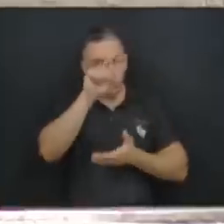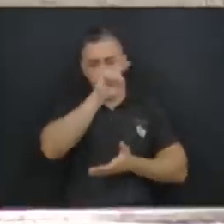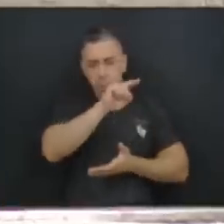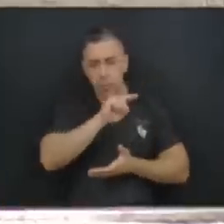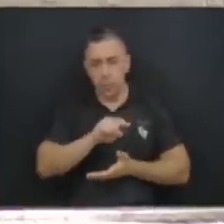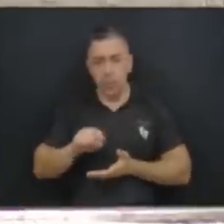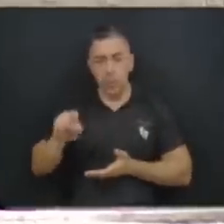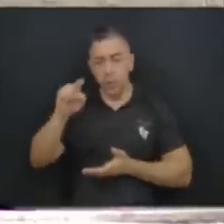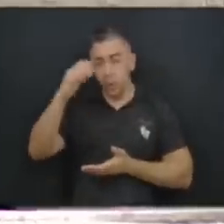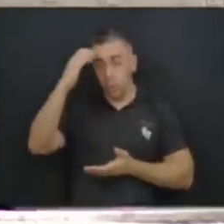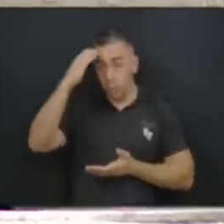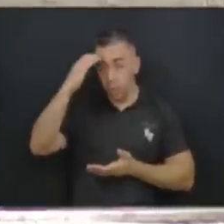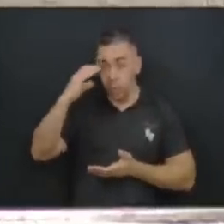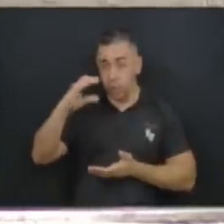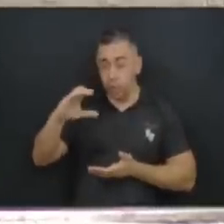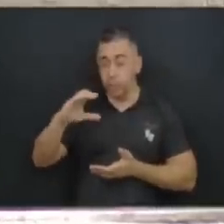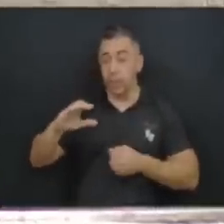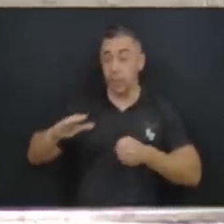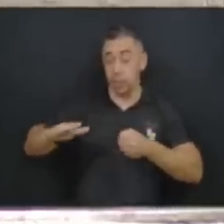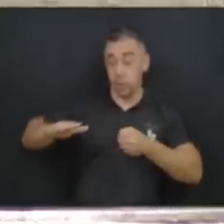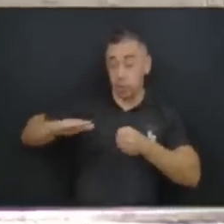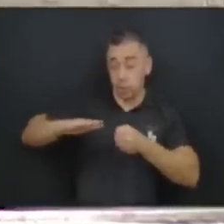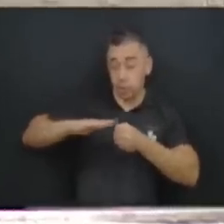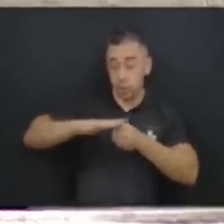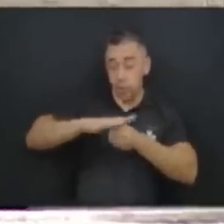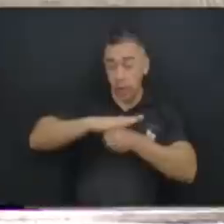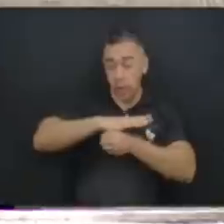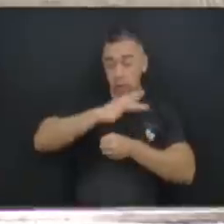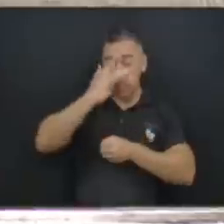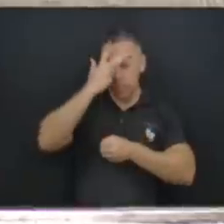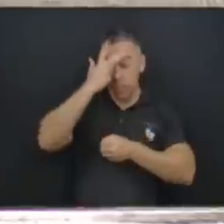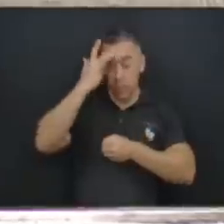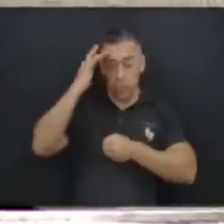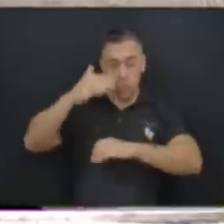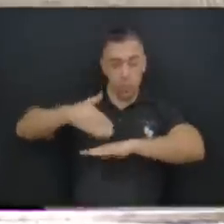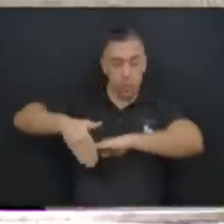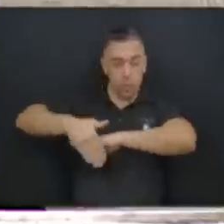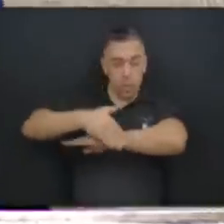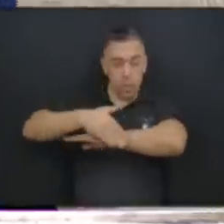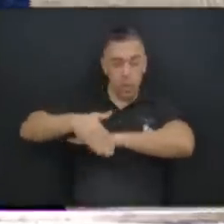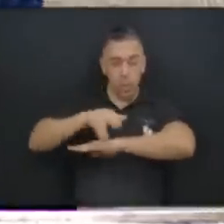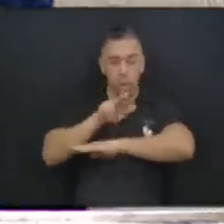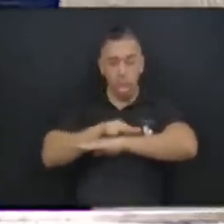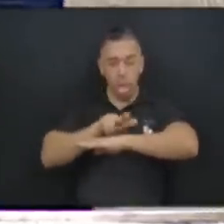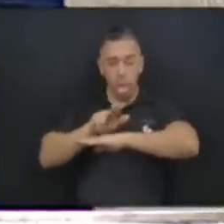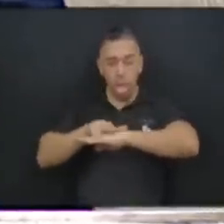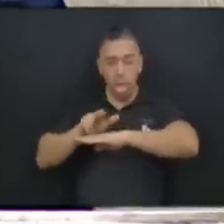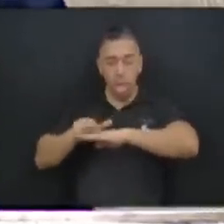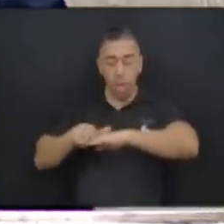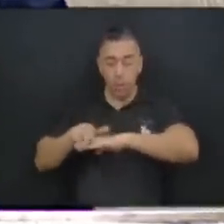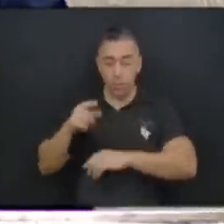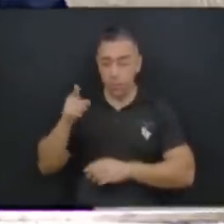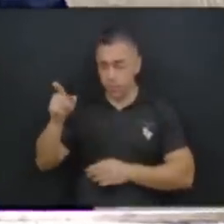e ela está lotada embaixo das marquises prezado Deputado gordura